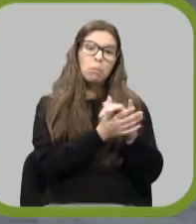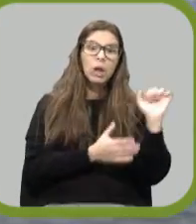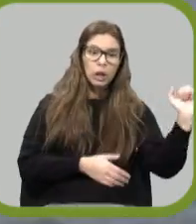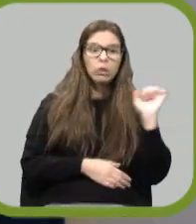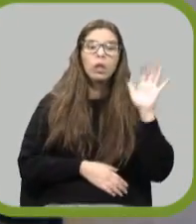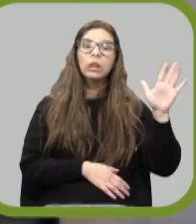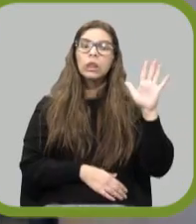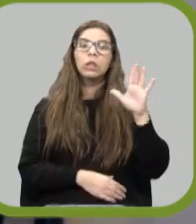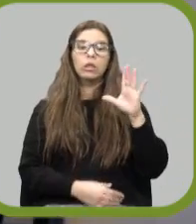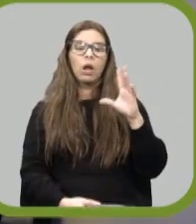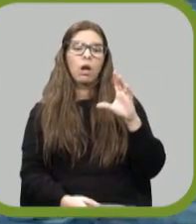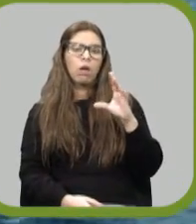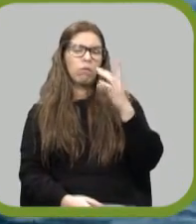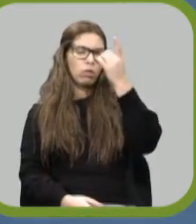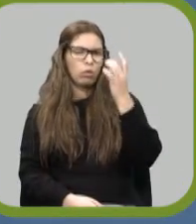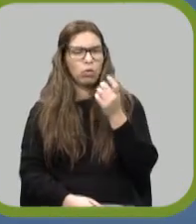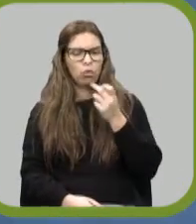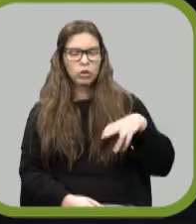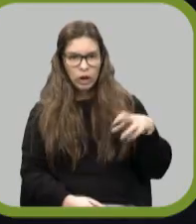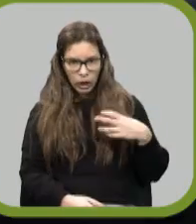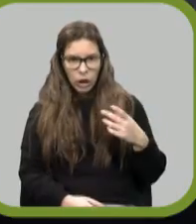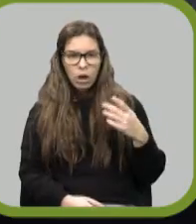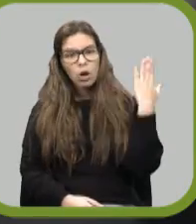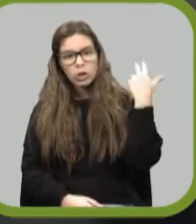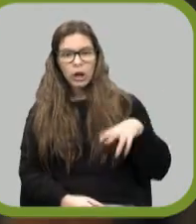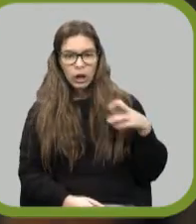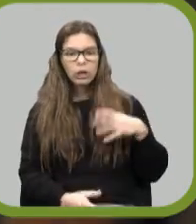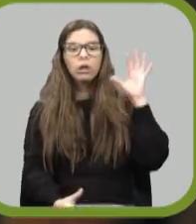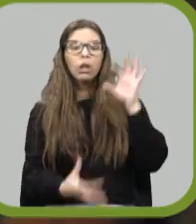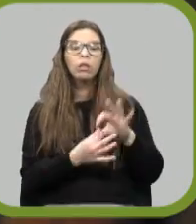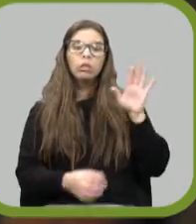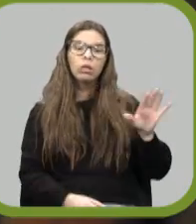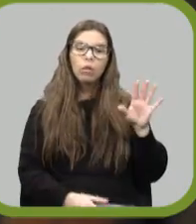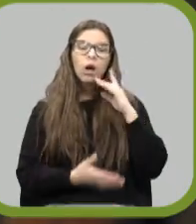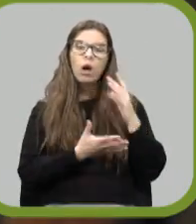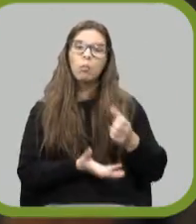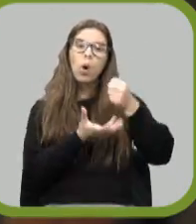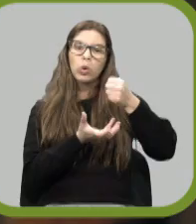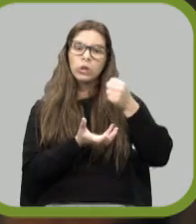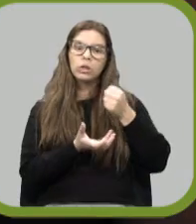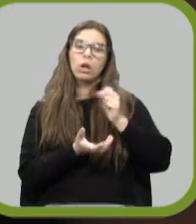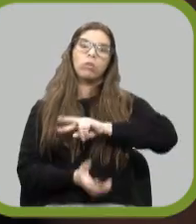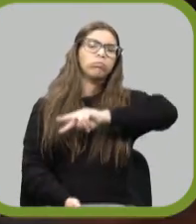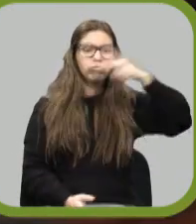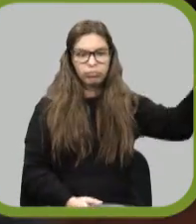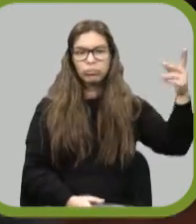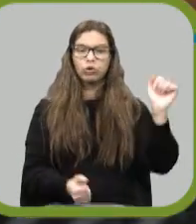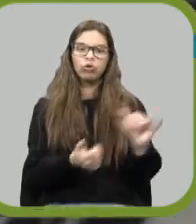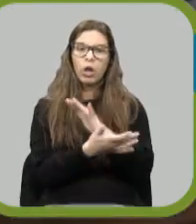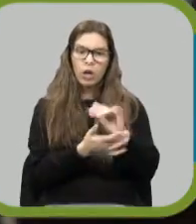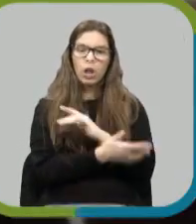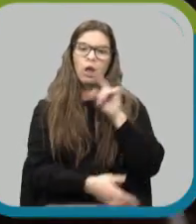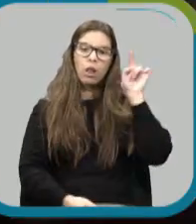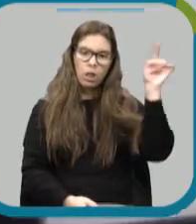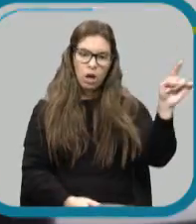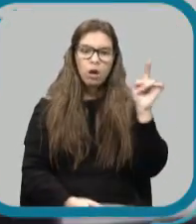estava na Costa Rica, ganhou uma bolsa. Ela estava no Guardian antes disso e ganhou uma bolsa para ir para a América Latina. Foi para a Costa Rica, para um jornal